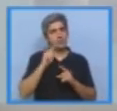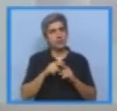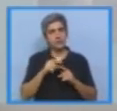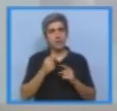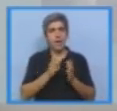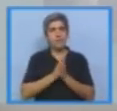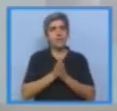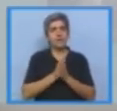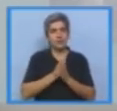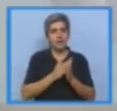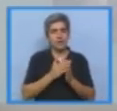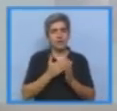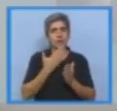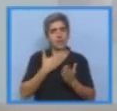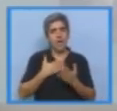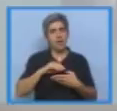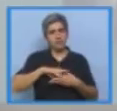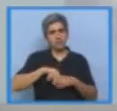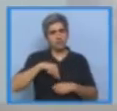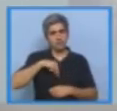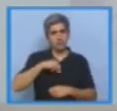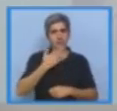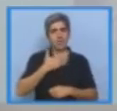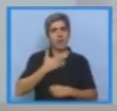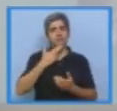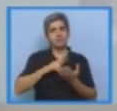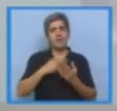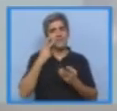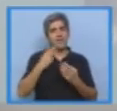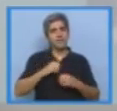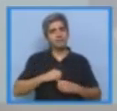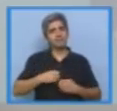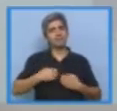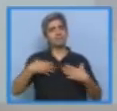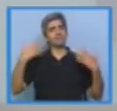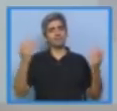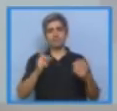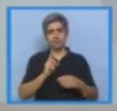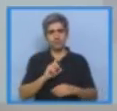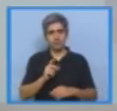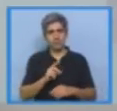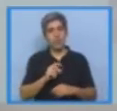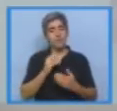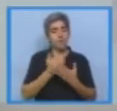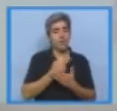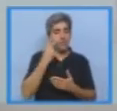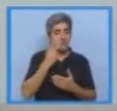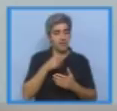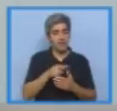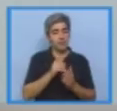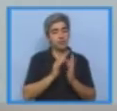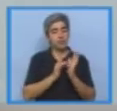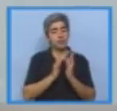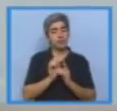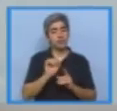relações consome-nos, não nos dá a verdadeira vida. Este pão da vida de Jesus, não é? O pão aqui tem o símbolo